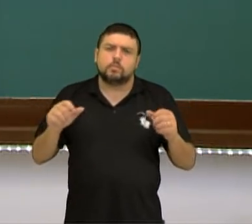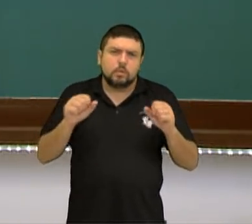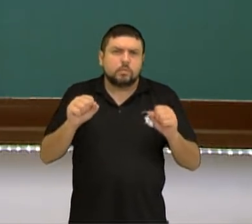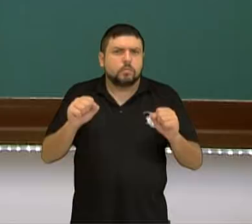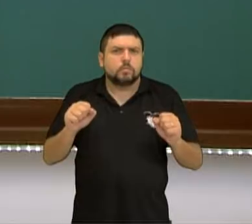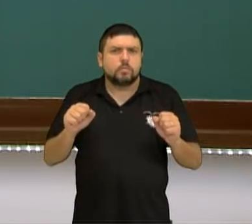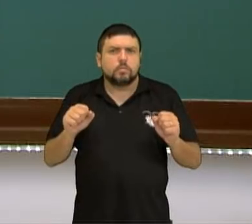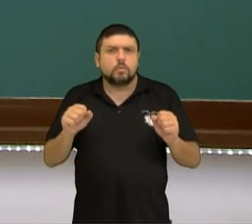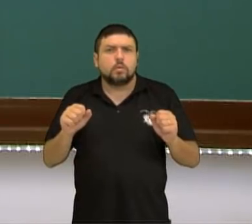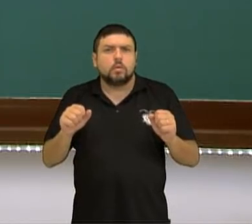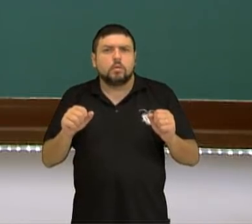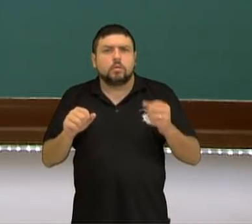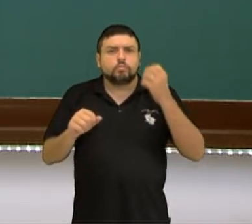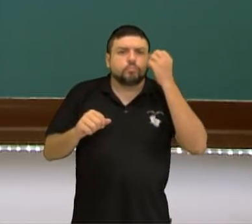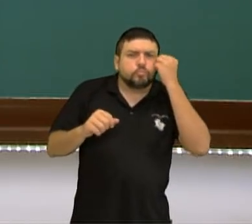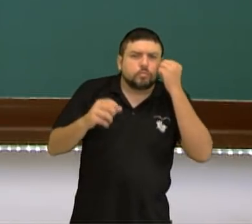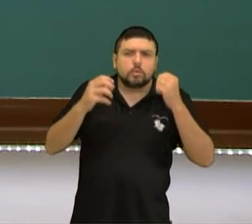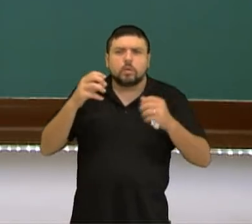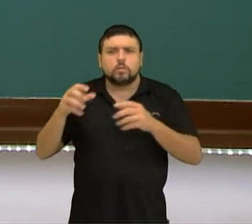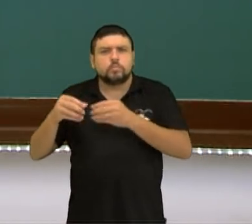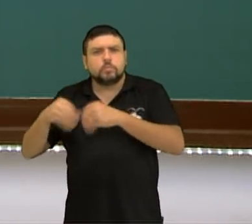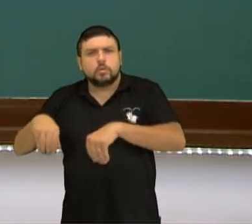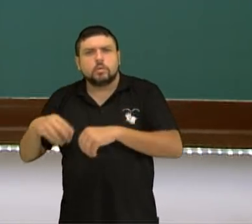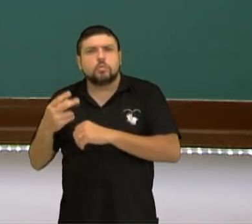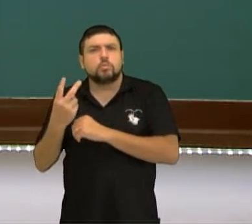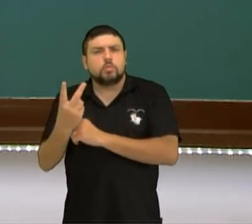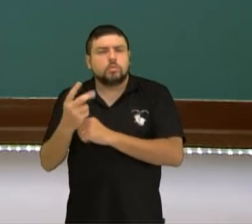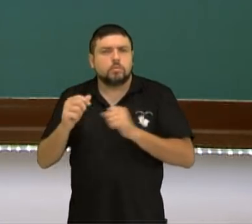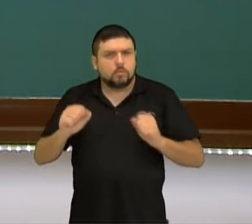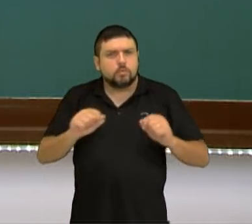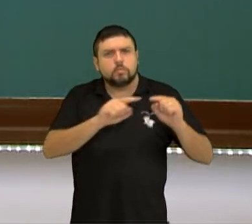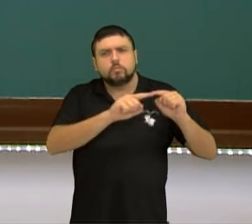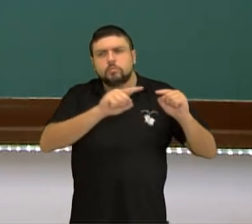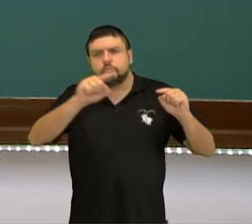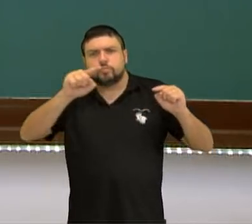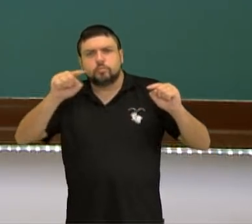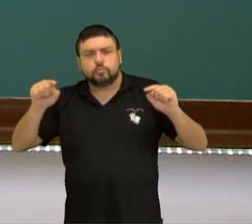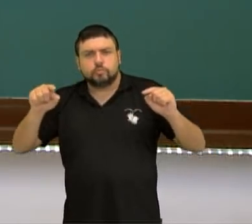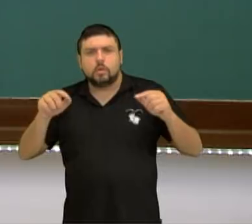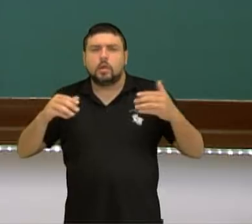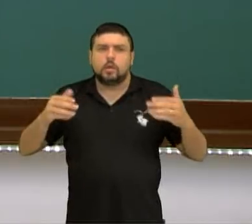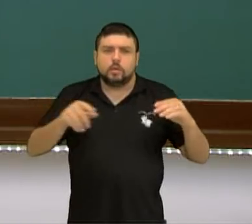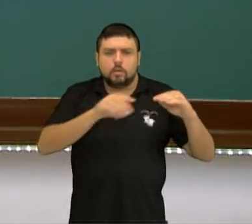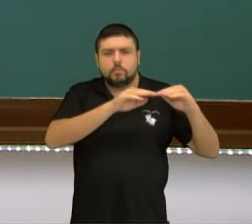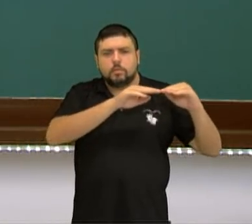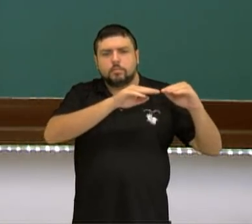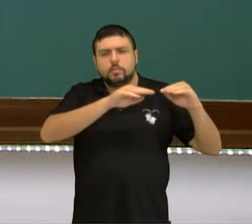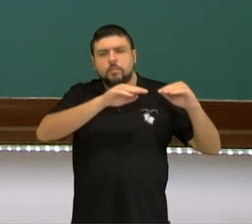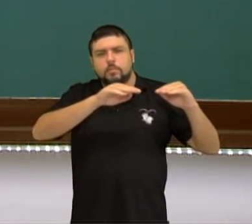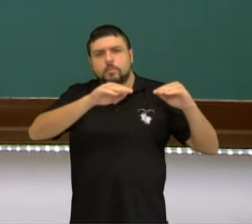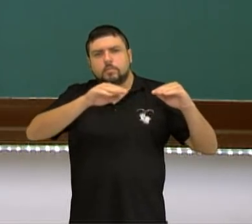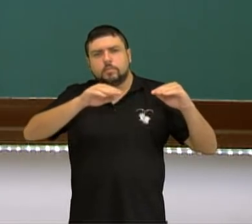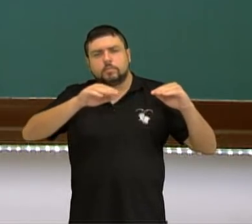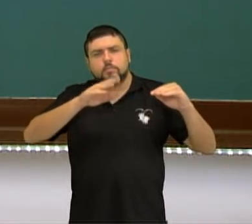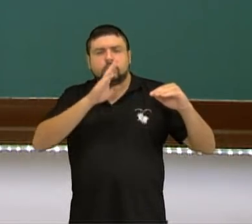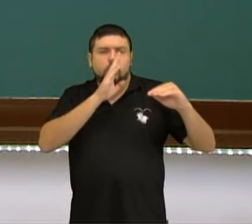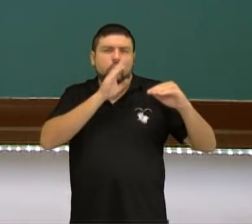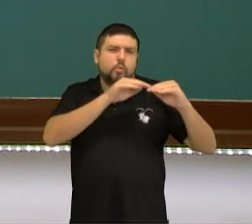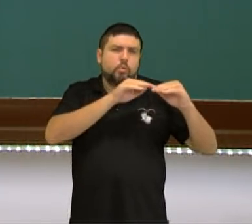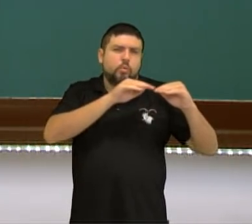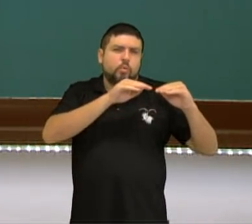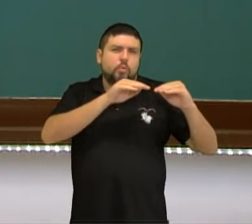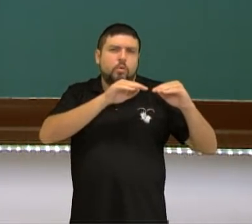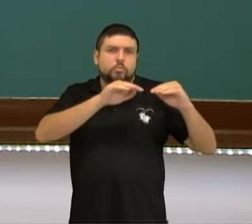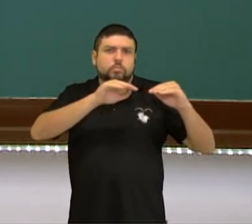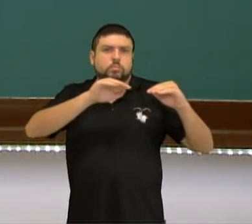período analisado. Então, neste primeiro período, nesse primeiro, está meio estável. E daqui para baixo, ó,